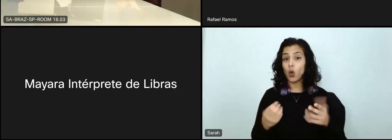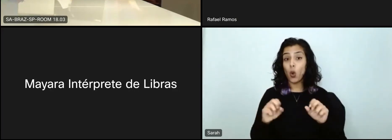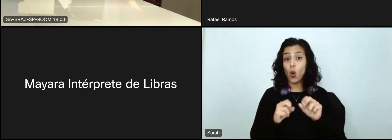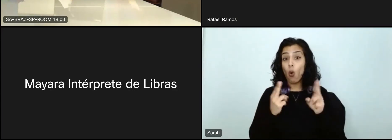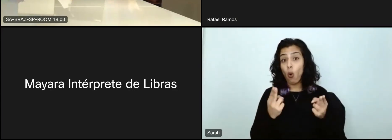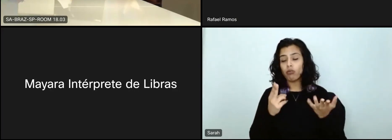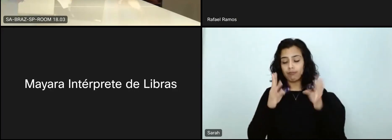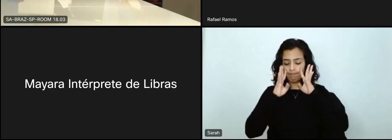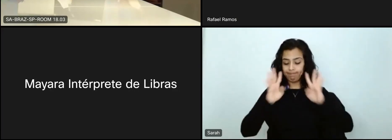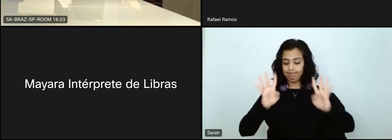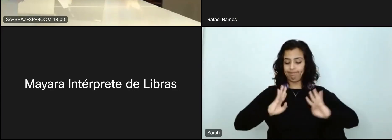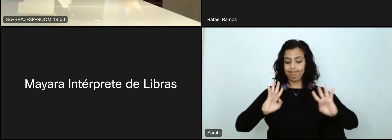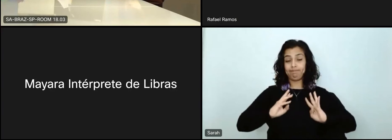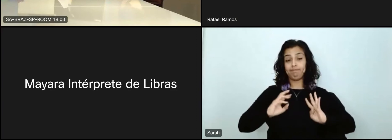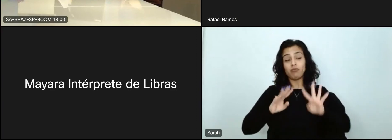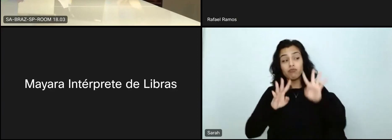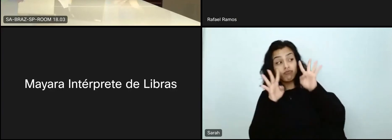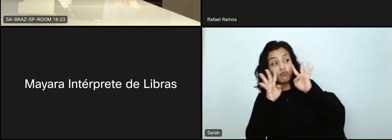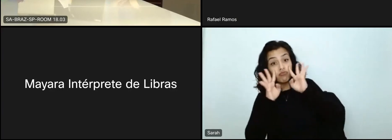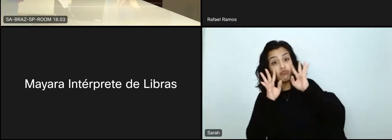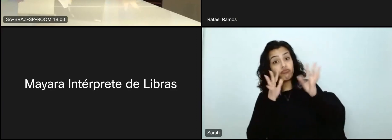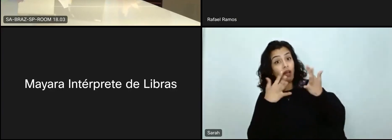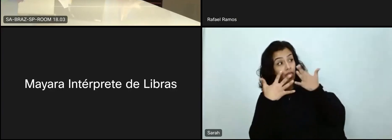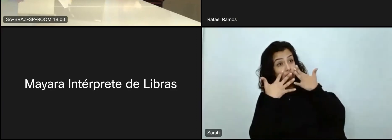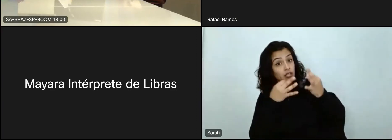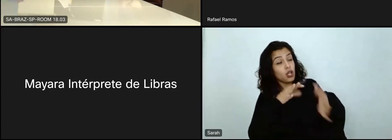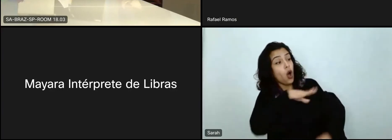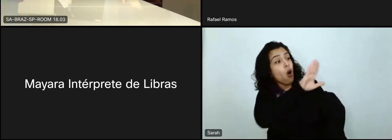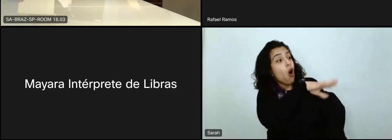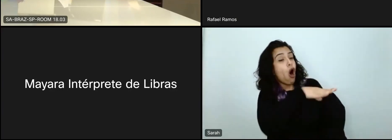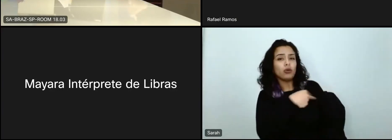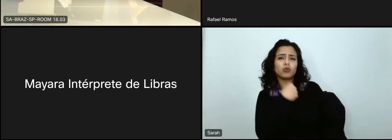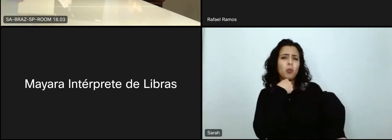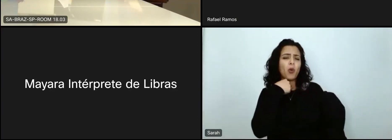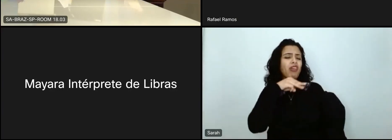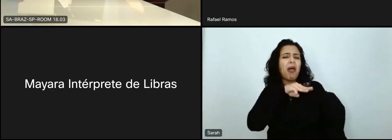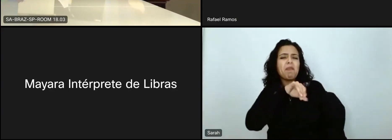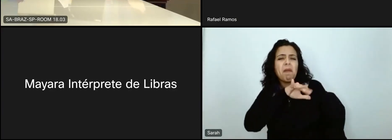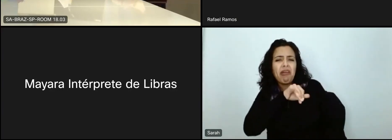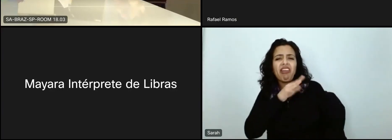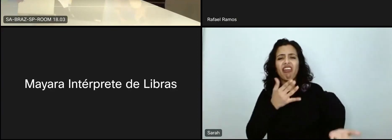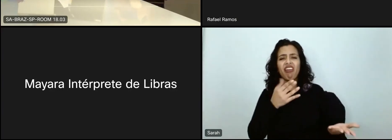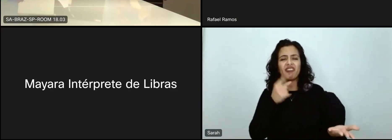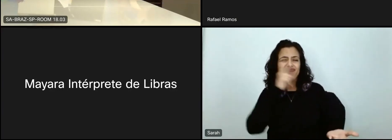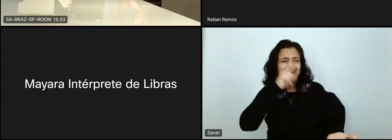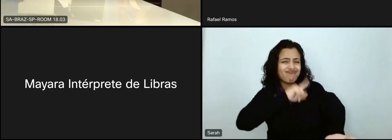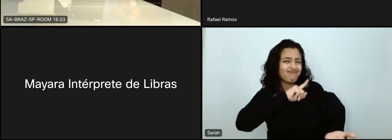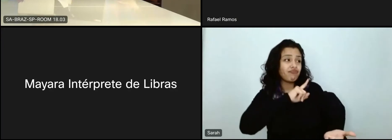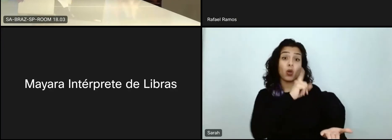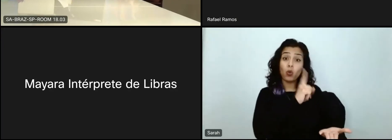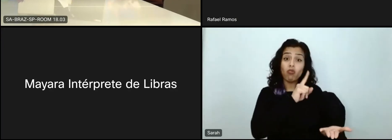que as microagressões sejam taxadas como mimimi, piadinhas ou brincadeiras, apoiar projetos